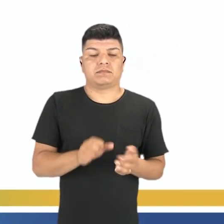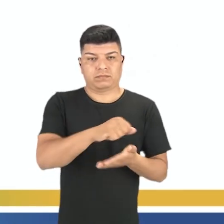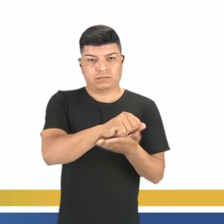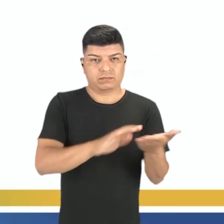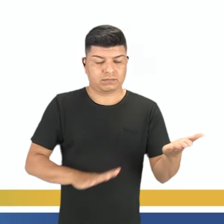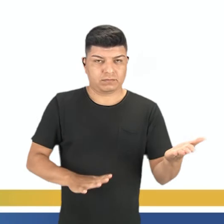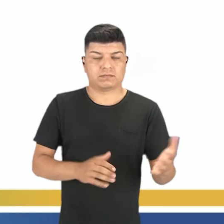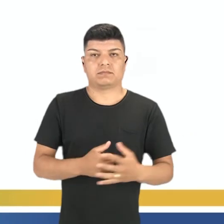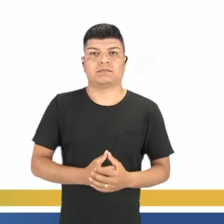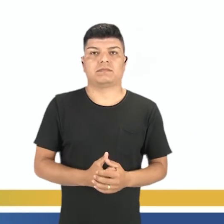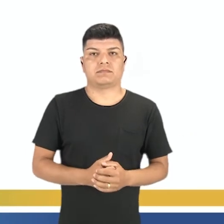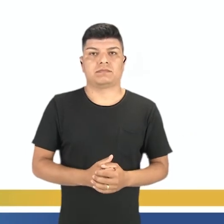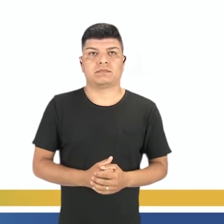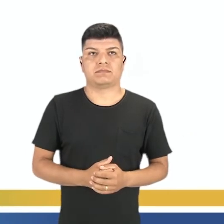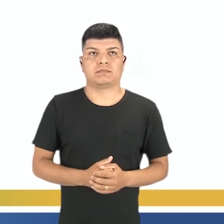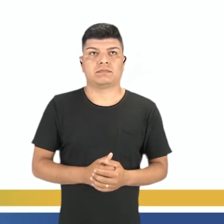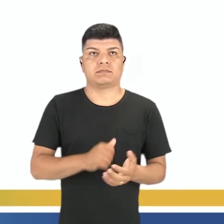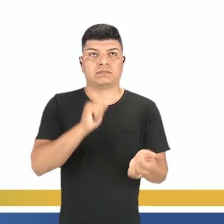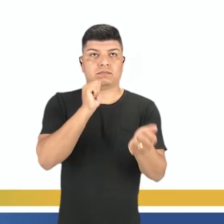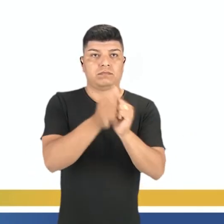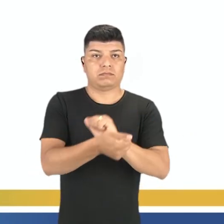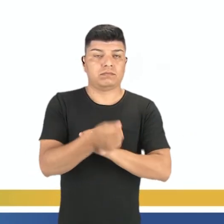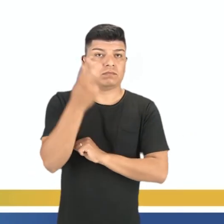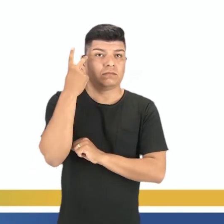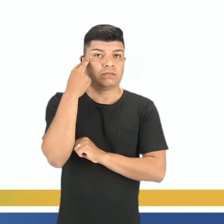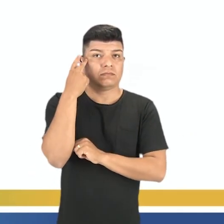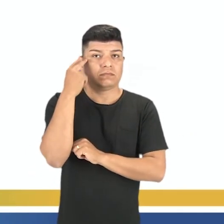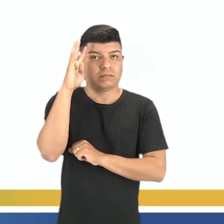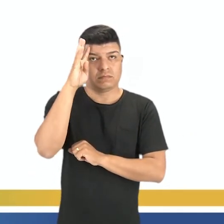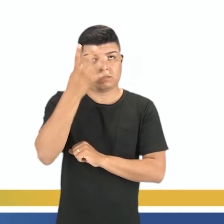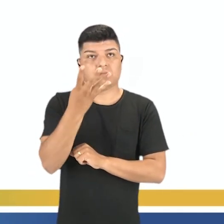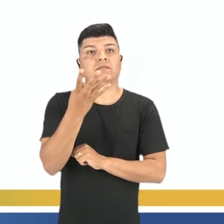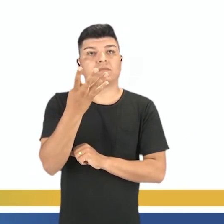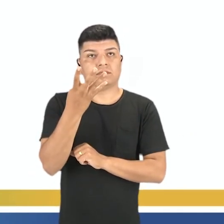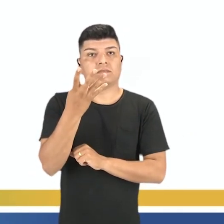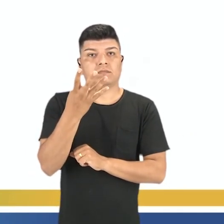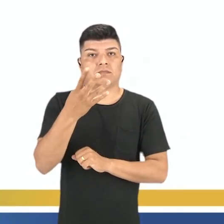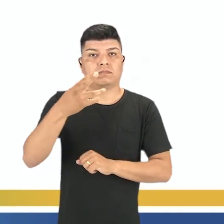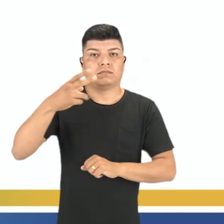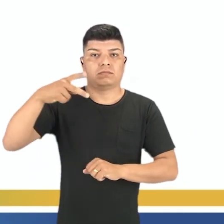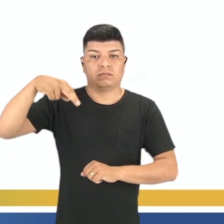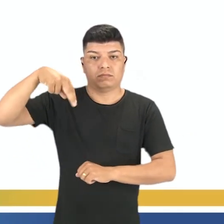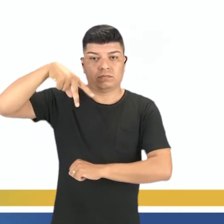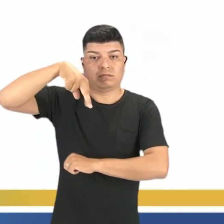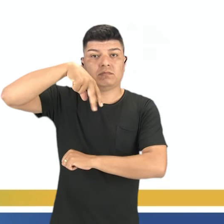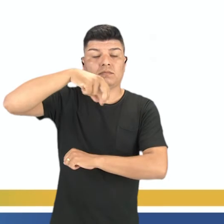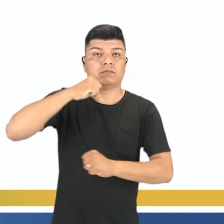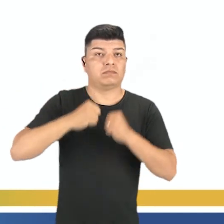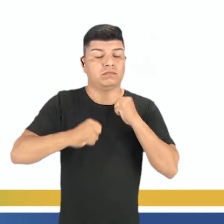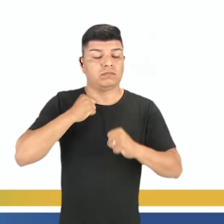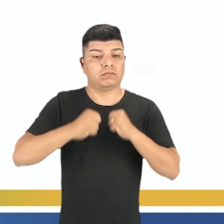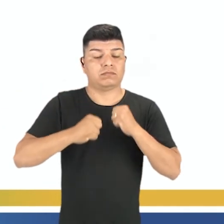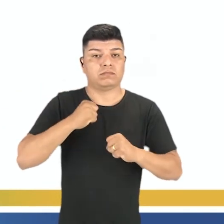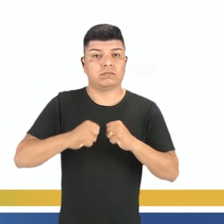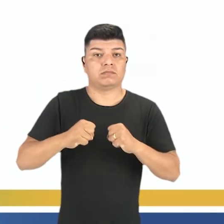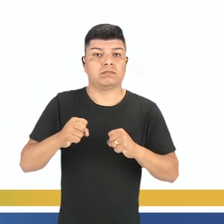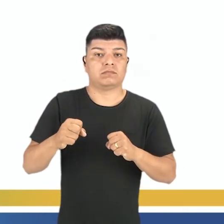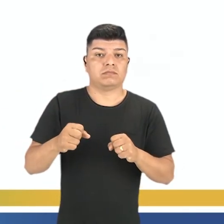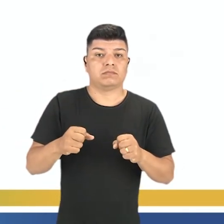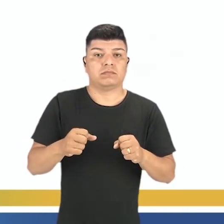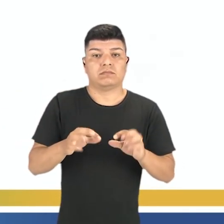Exercitando. Um atleta comum decidiu participar de uma meia maratona com um percurso de 10